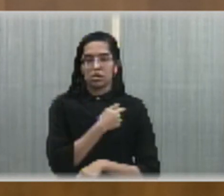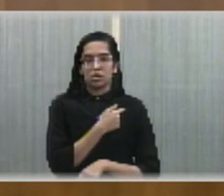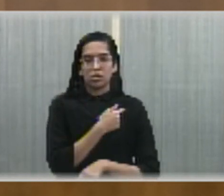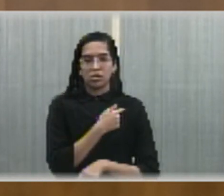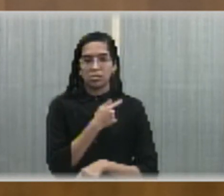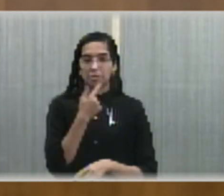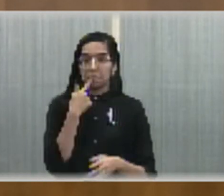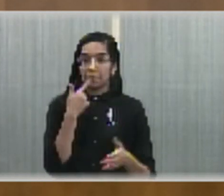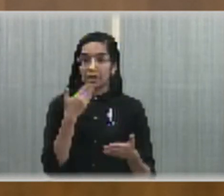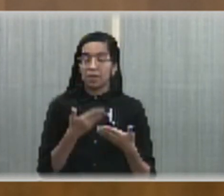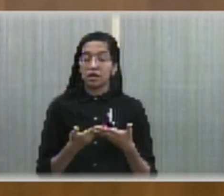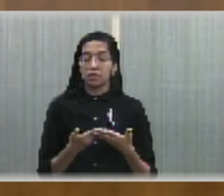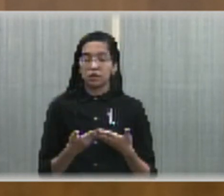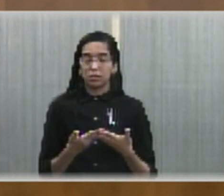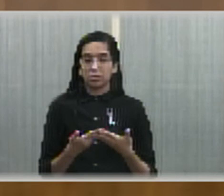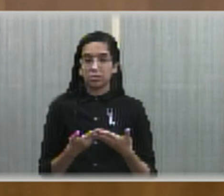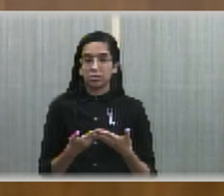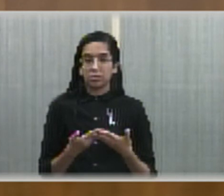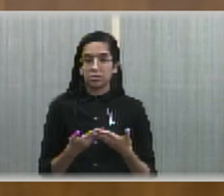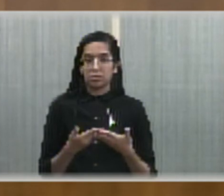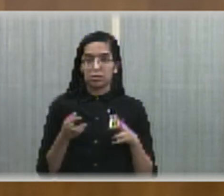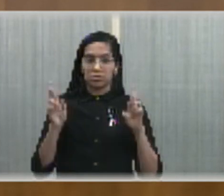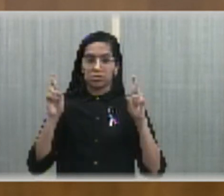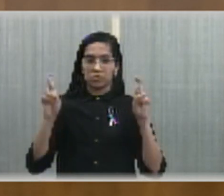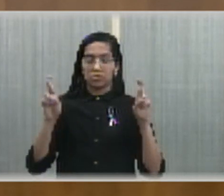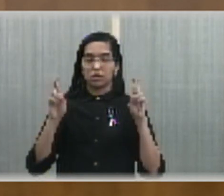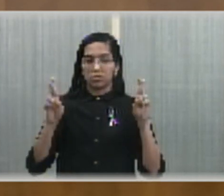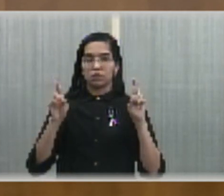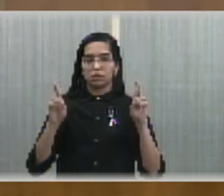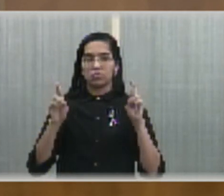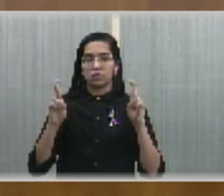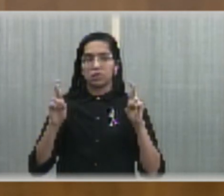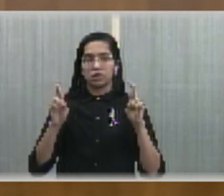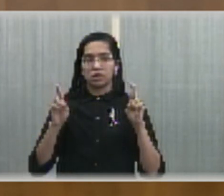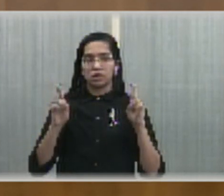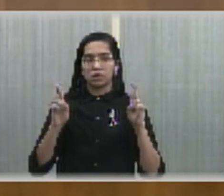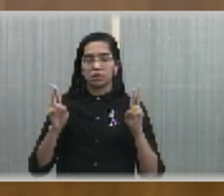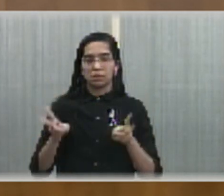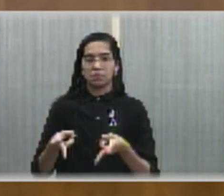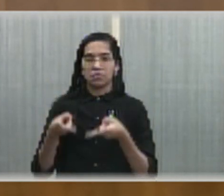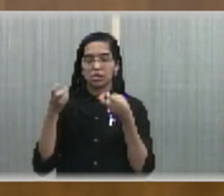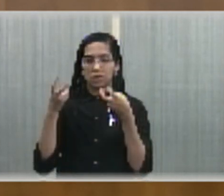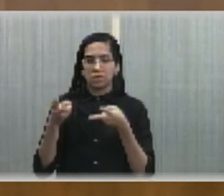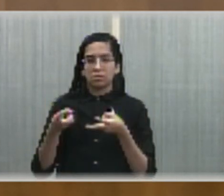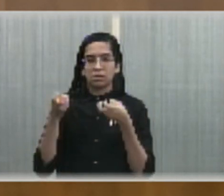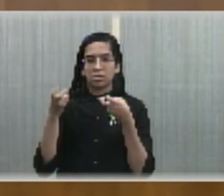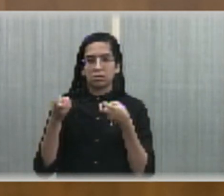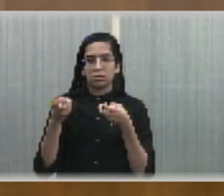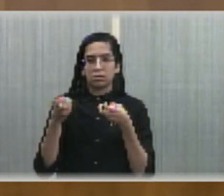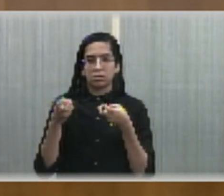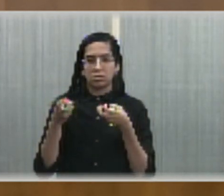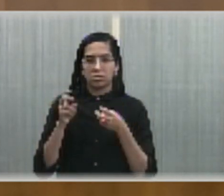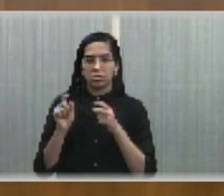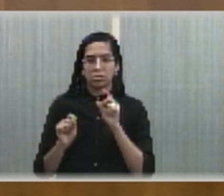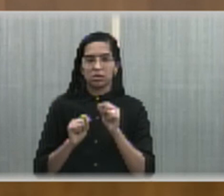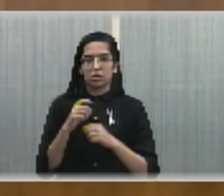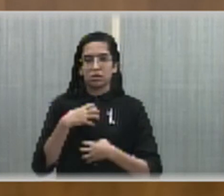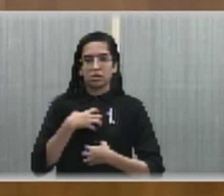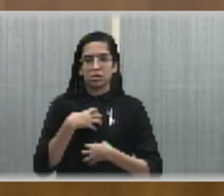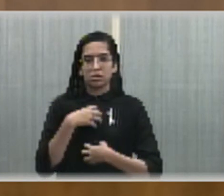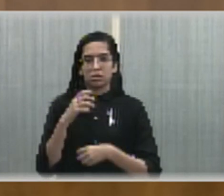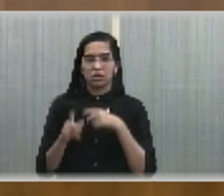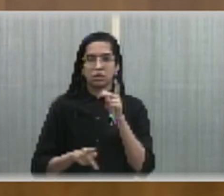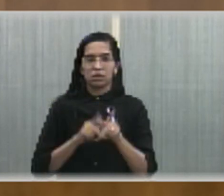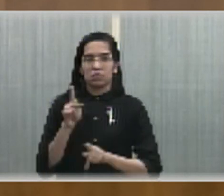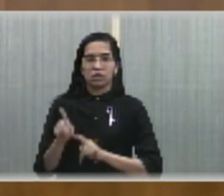de termos essa esperança que percebemos que há no sentimento do povo